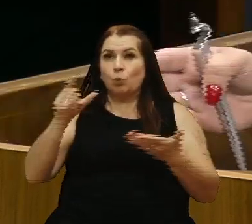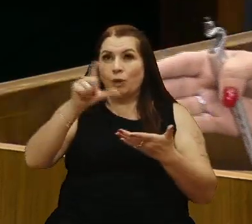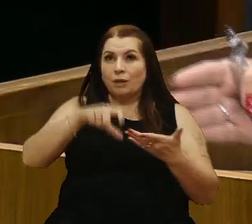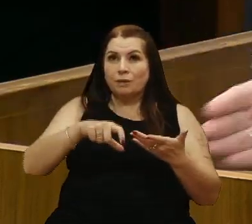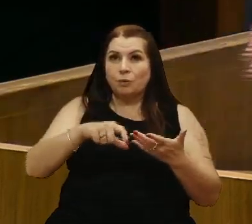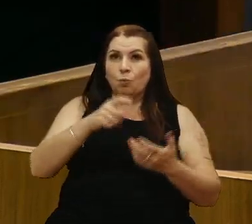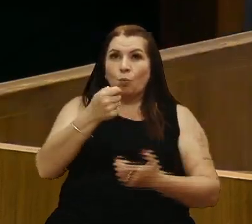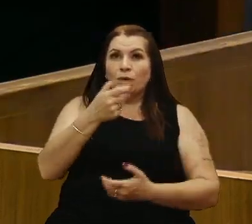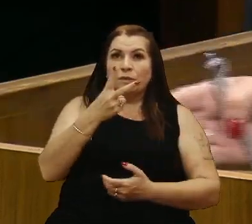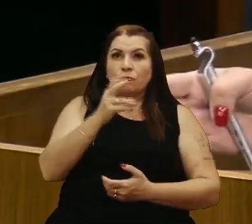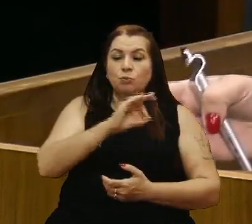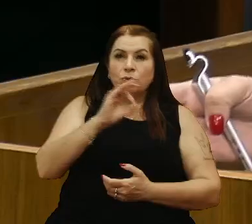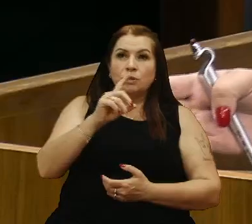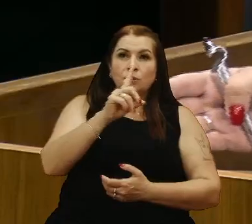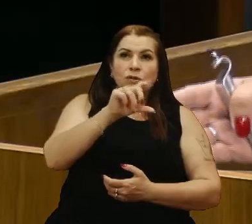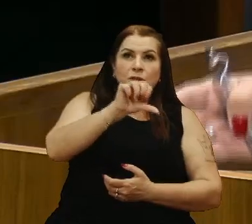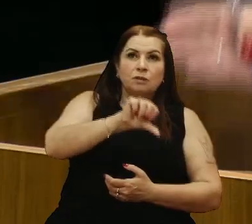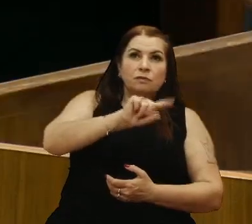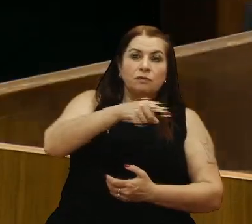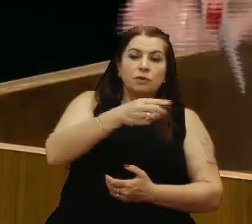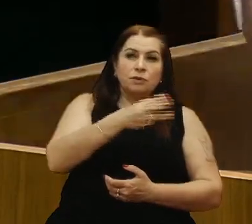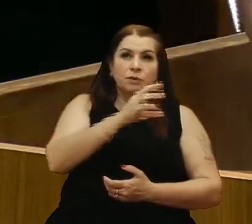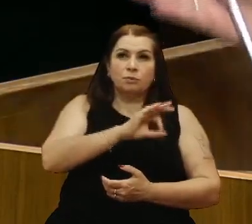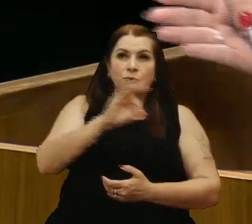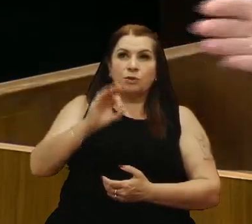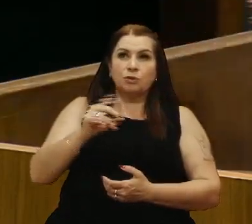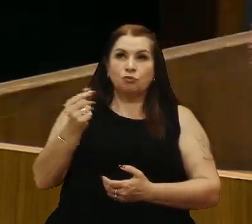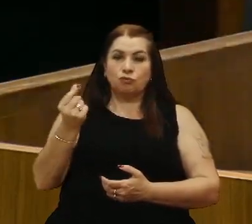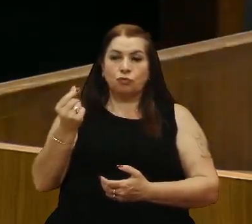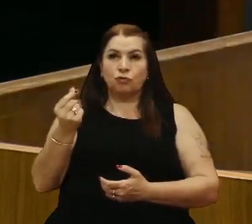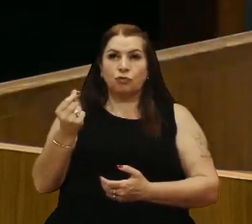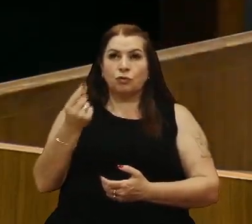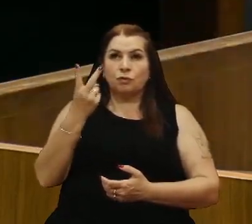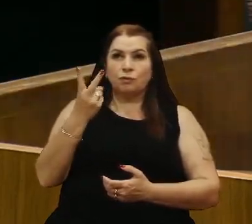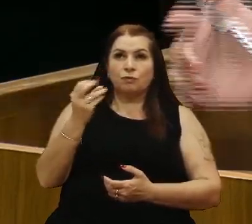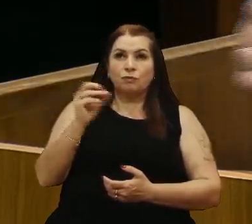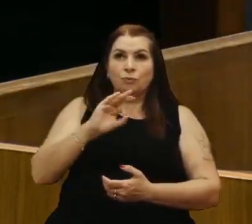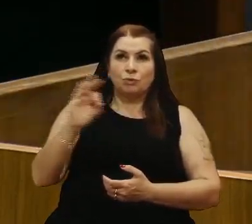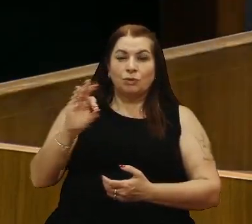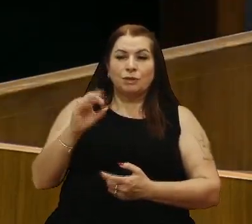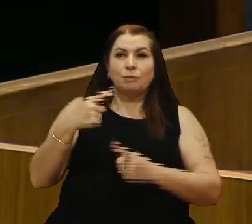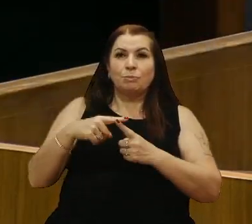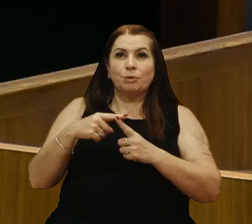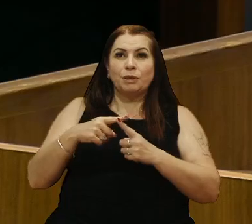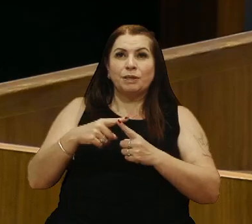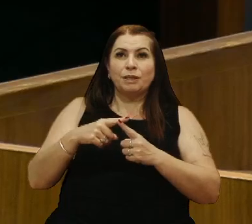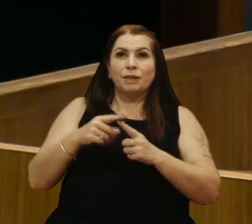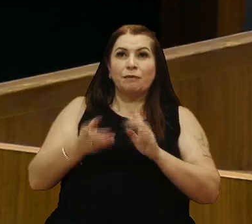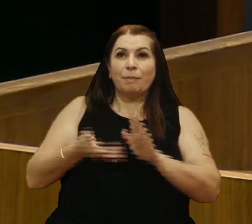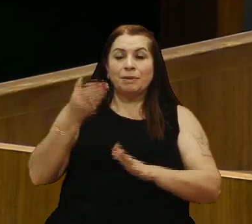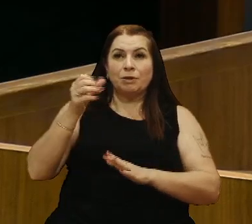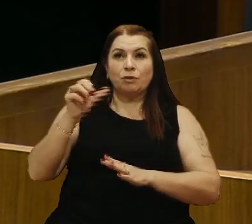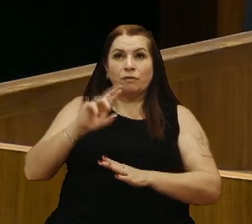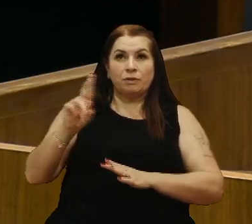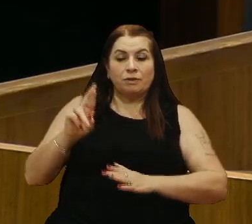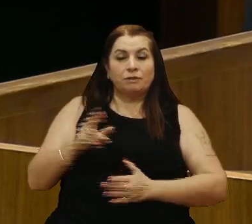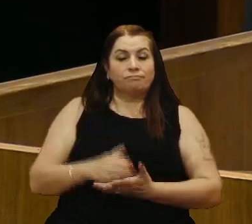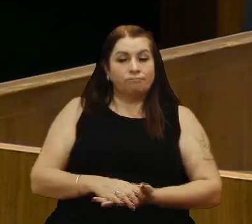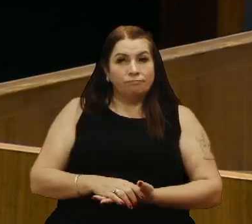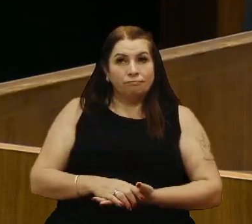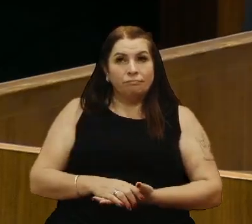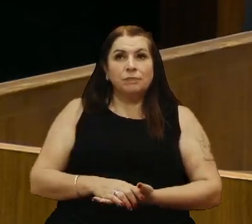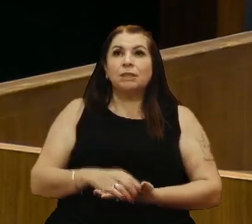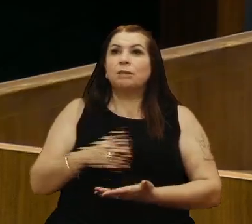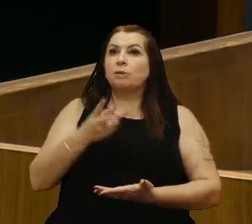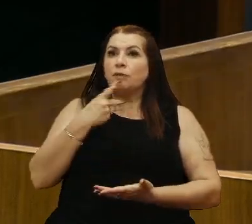é quase 20%, é 19,3%, e no dinheiro é 20%, porque ela vai a R$ 9,00. A